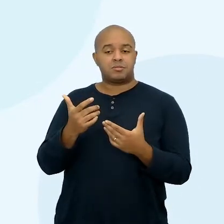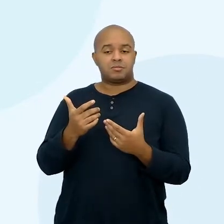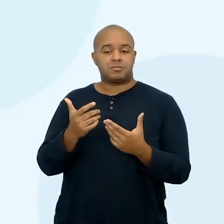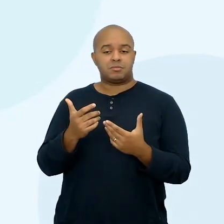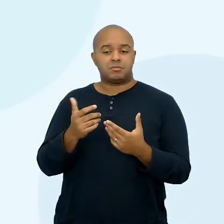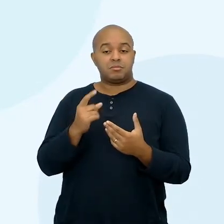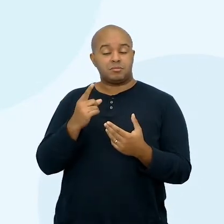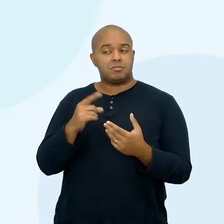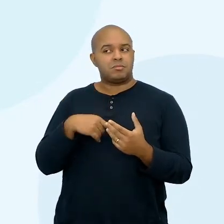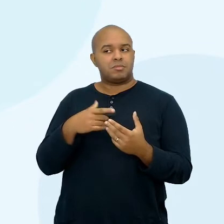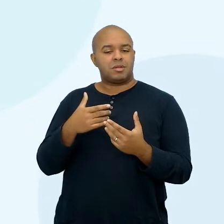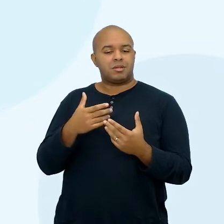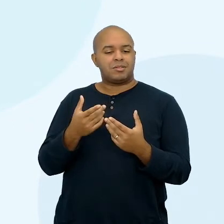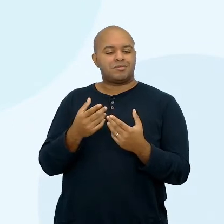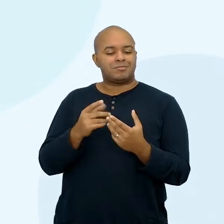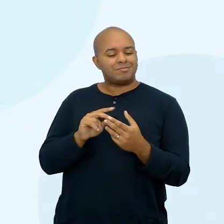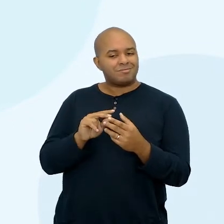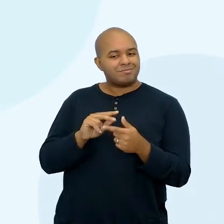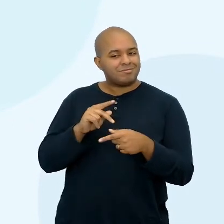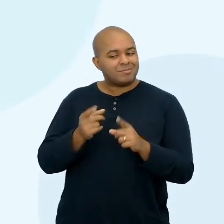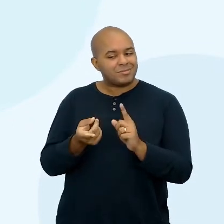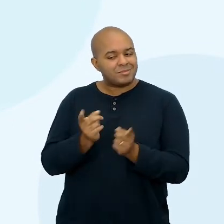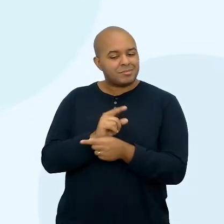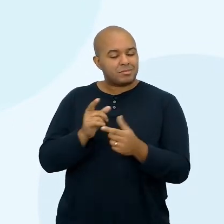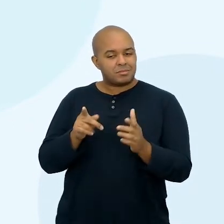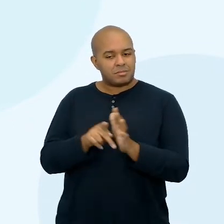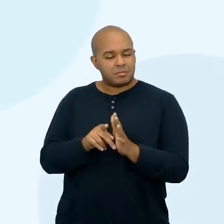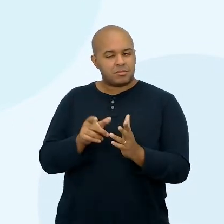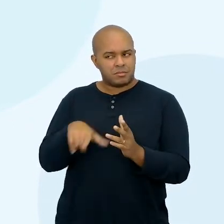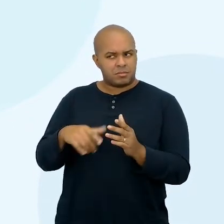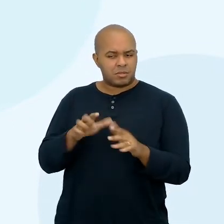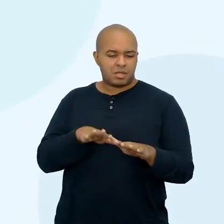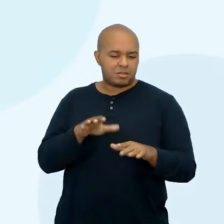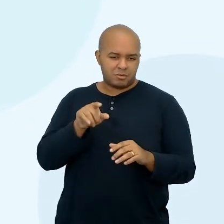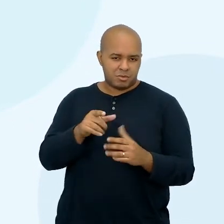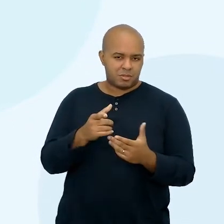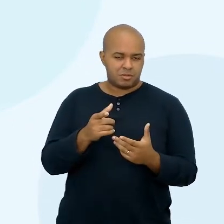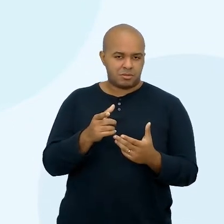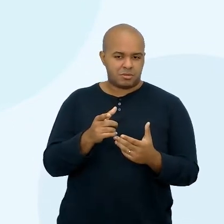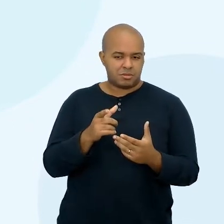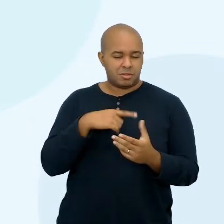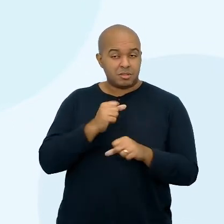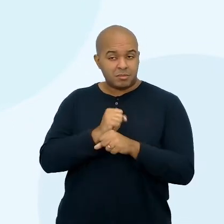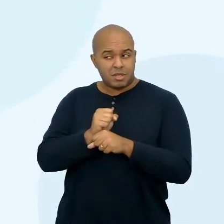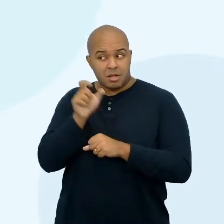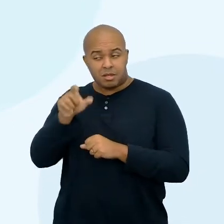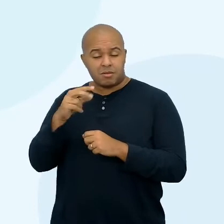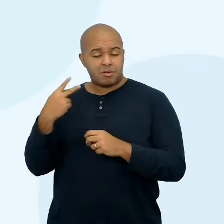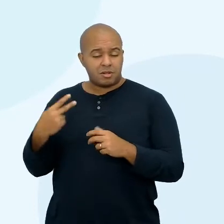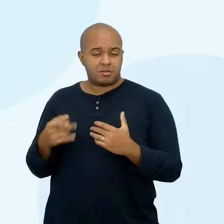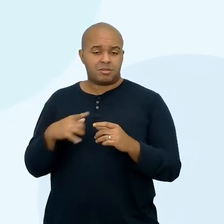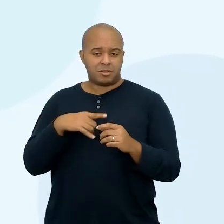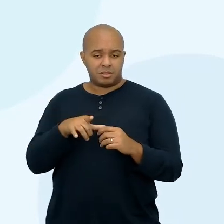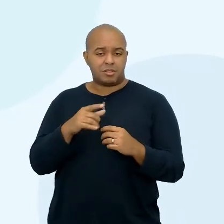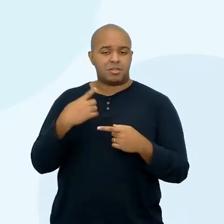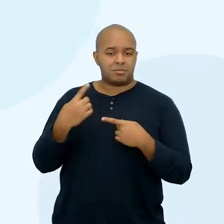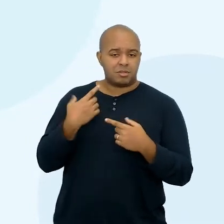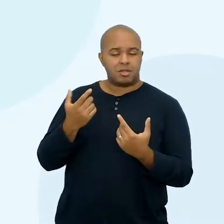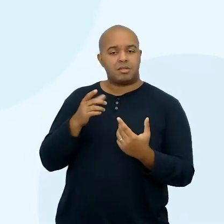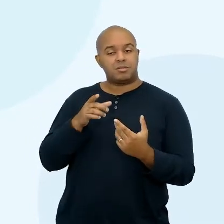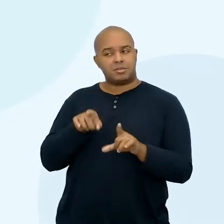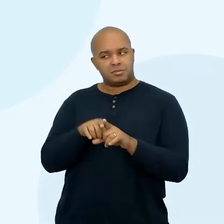Com a cidadania ativa, você faz isso no seu próprio bairro. Você conhece